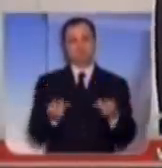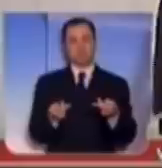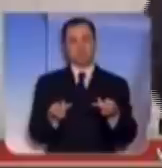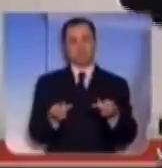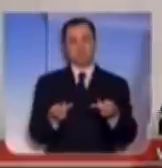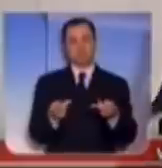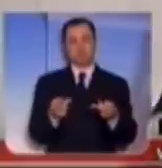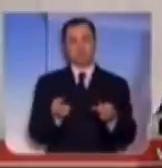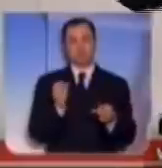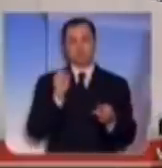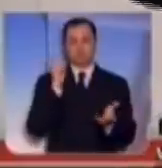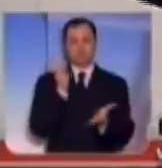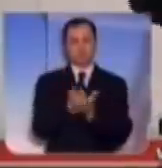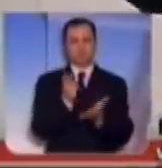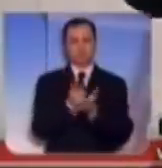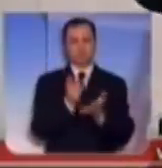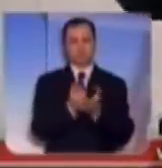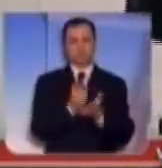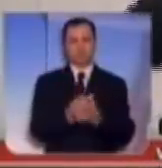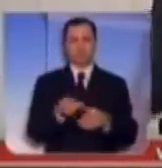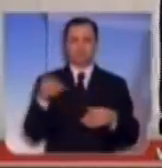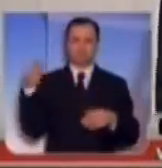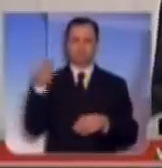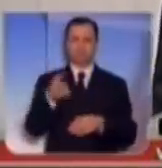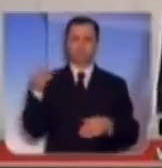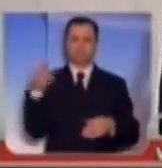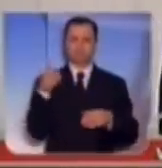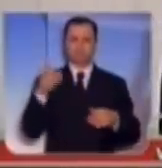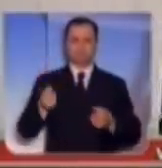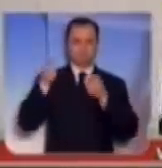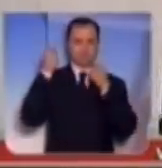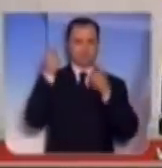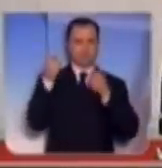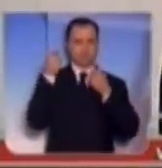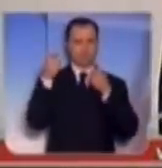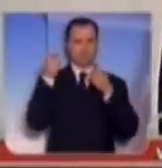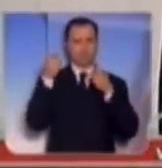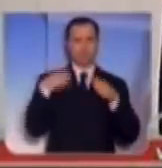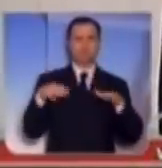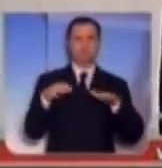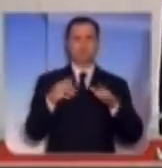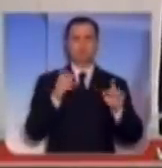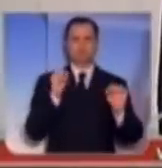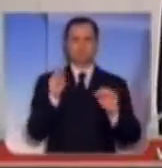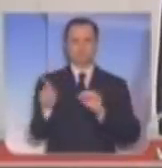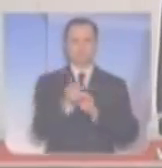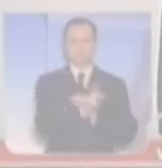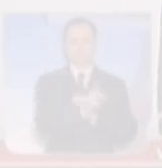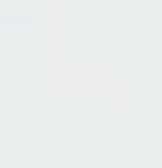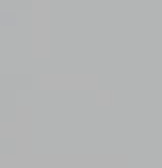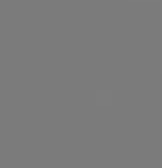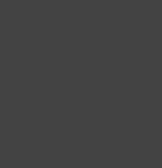porque e vamos continuar ainda participando de todas as manifestações dos professores da rede municipal de ensino.